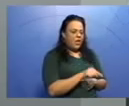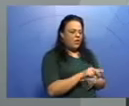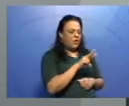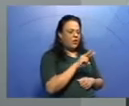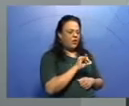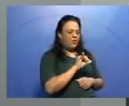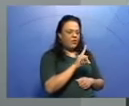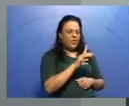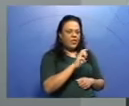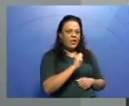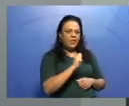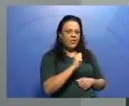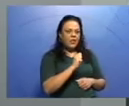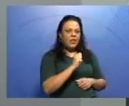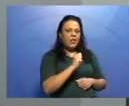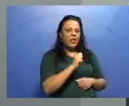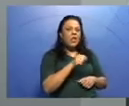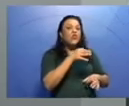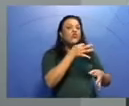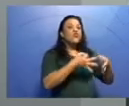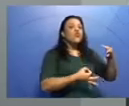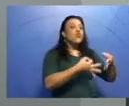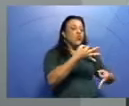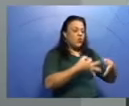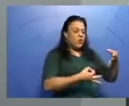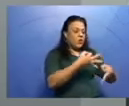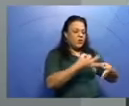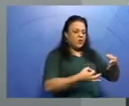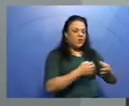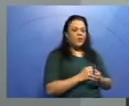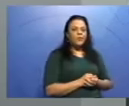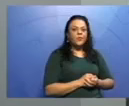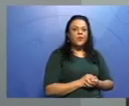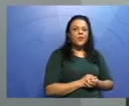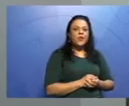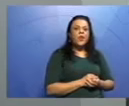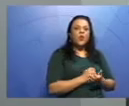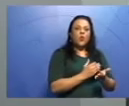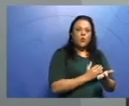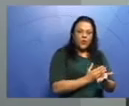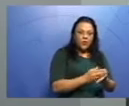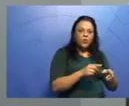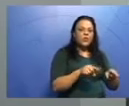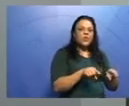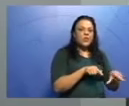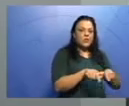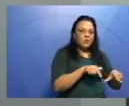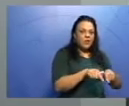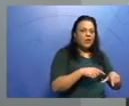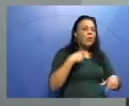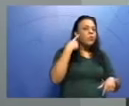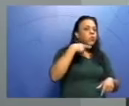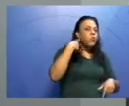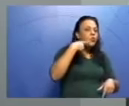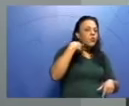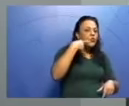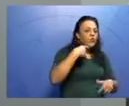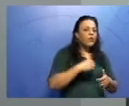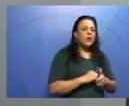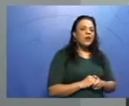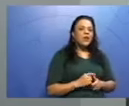para a magistratura. No texto fala que ele abriu banca de advogado. Naquela época, olha quanto tempo.